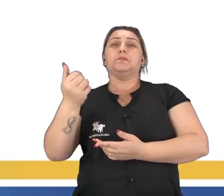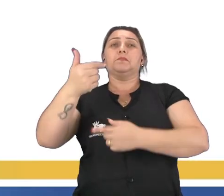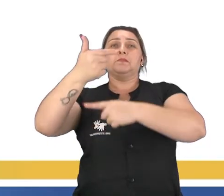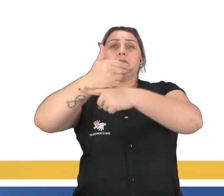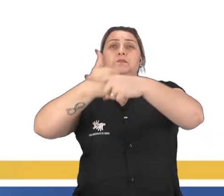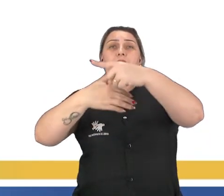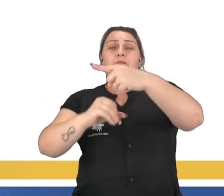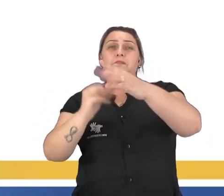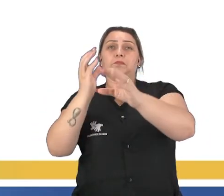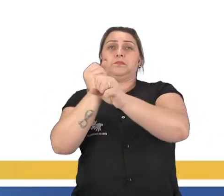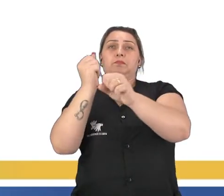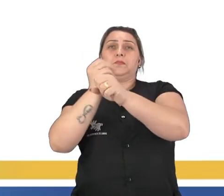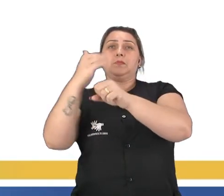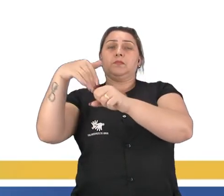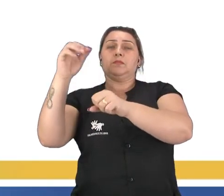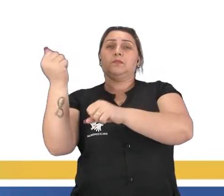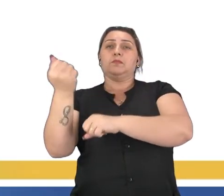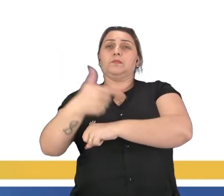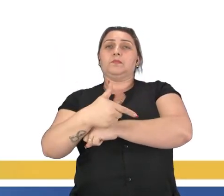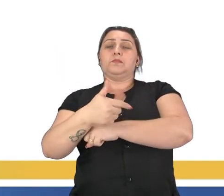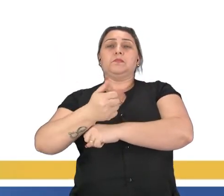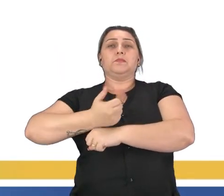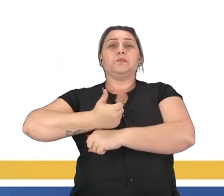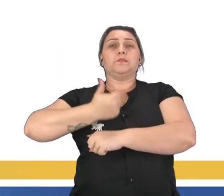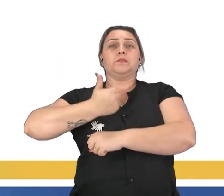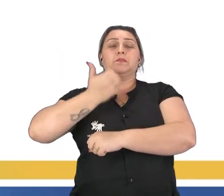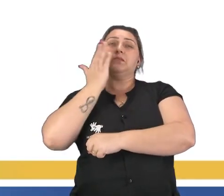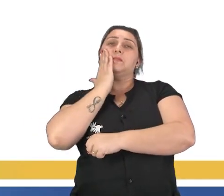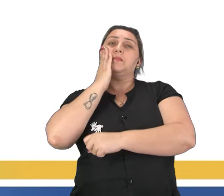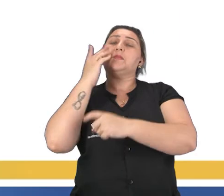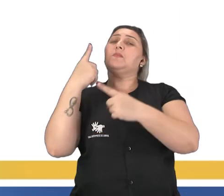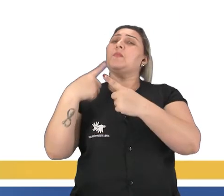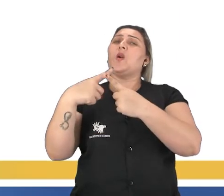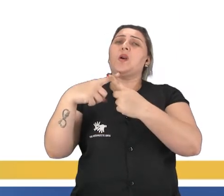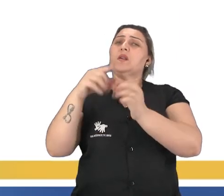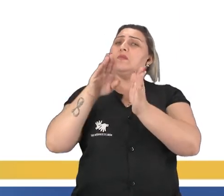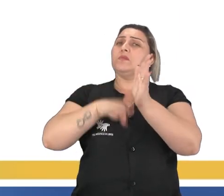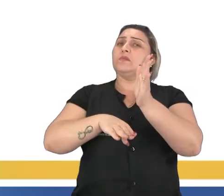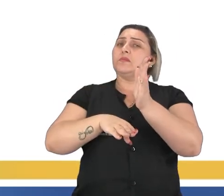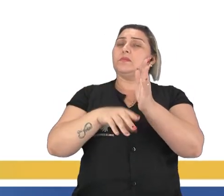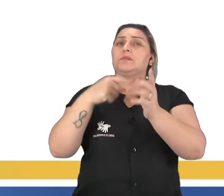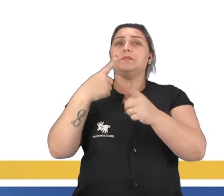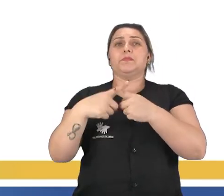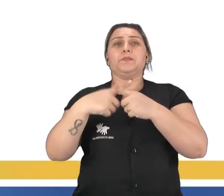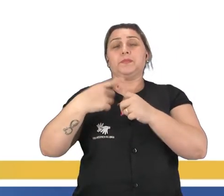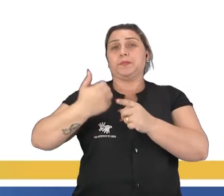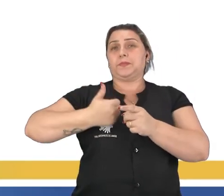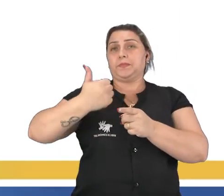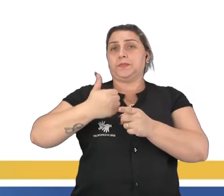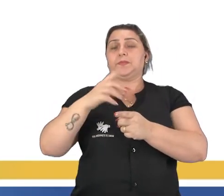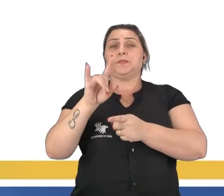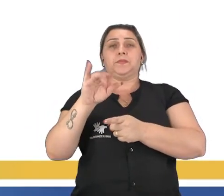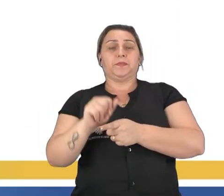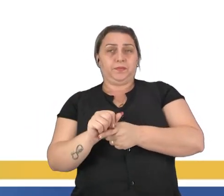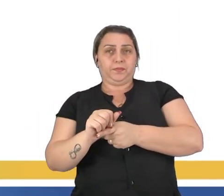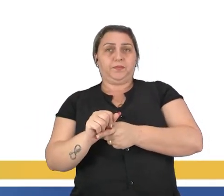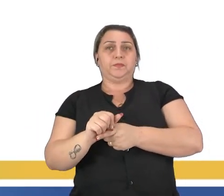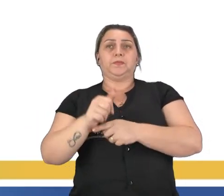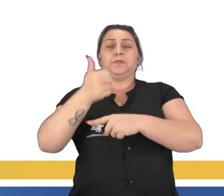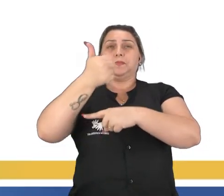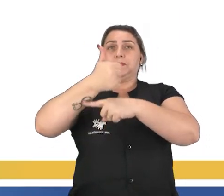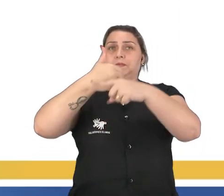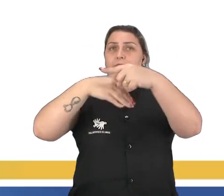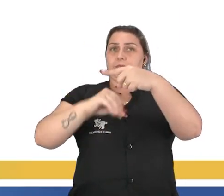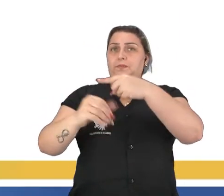2/10 do percurso total a mais do que no primeiro dia. Por que eu fiz uma subtração? Porque no primeiro dia ele correu